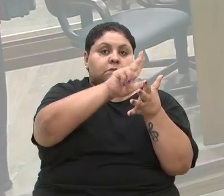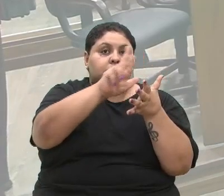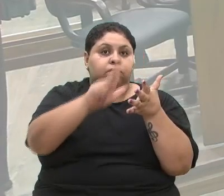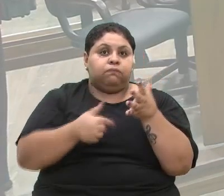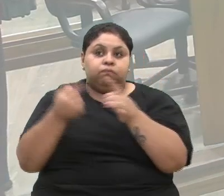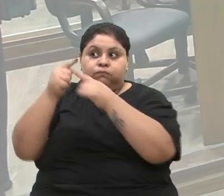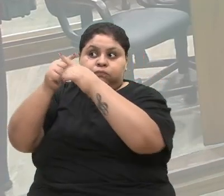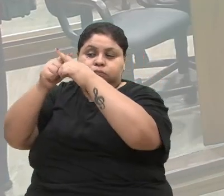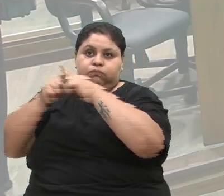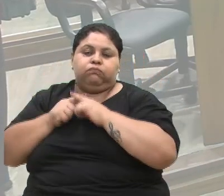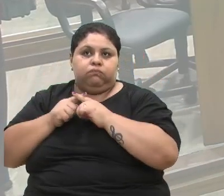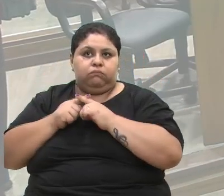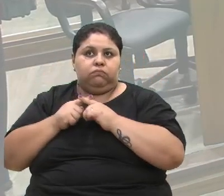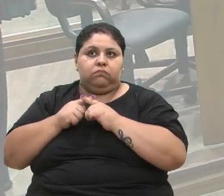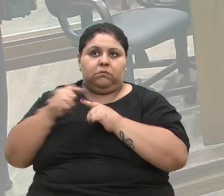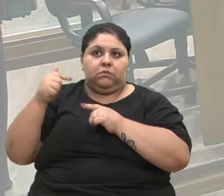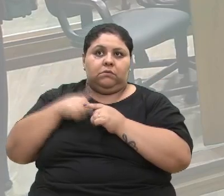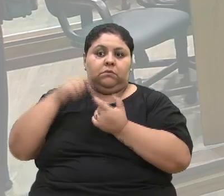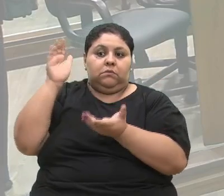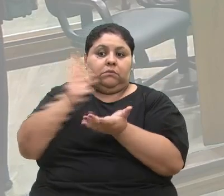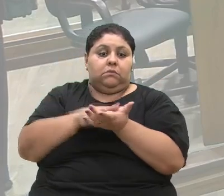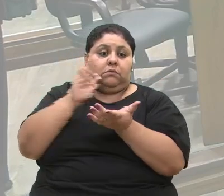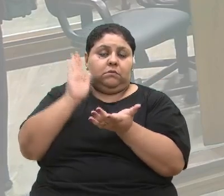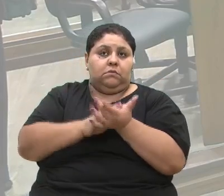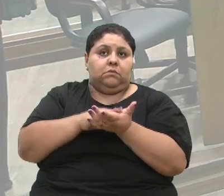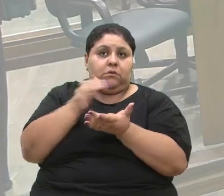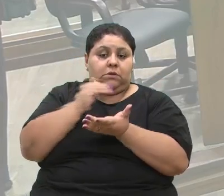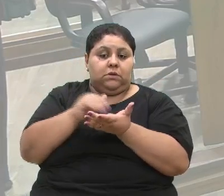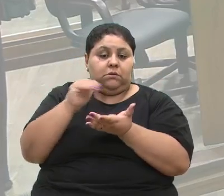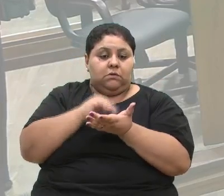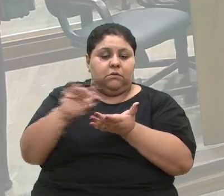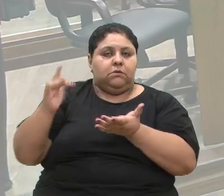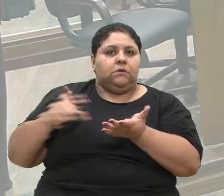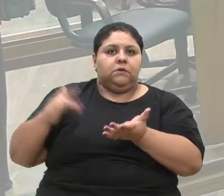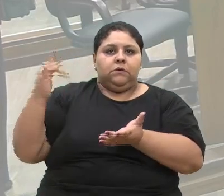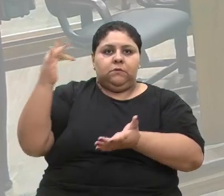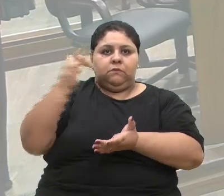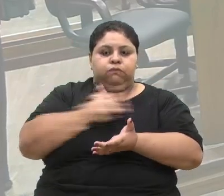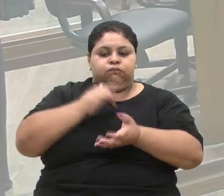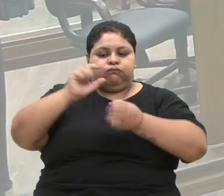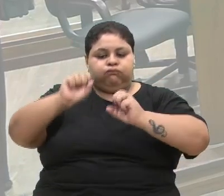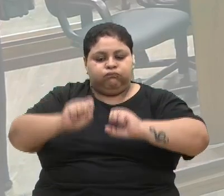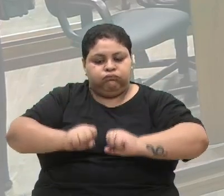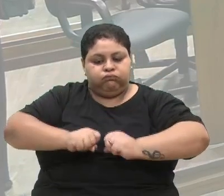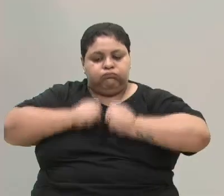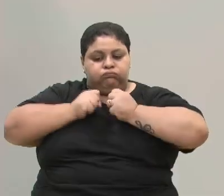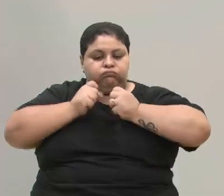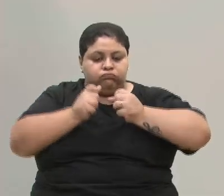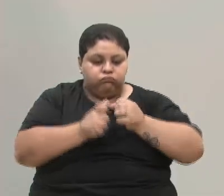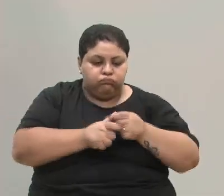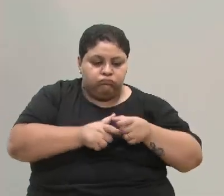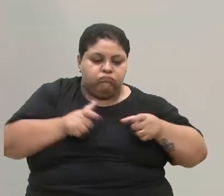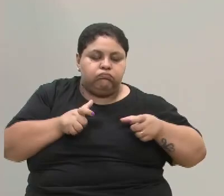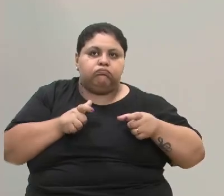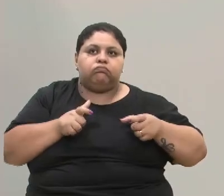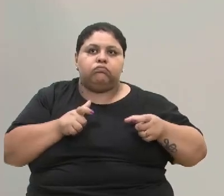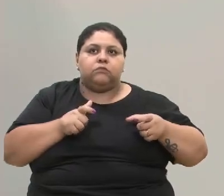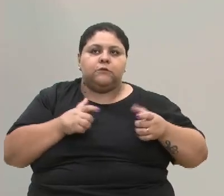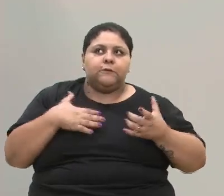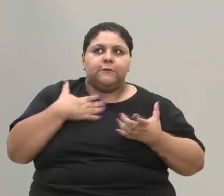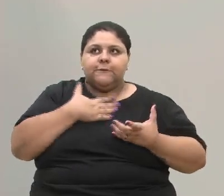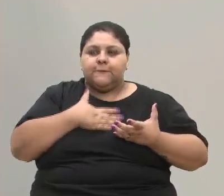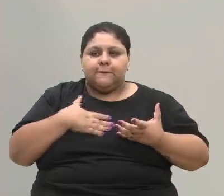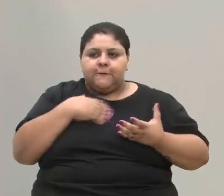vezes eu cobrei da secretária da Saúde um esforço maior no sentido